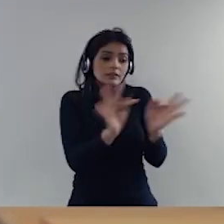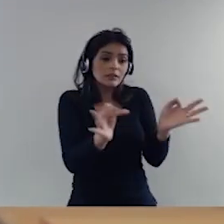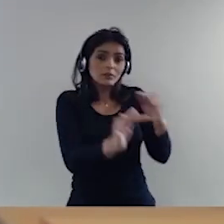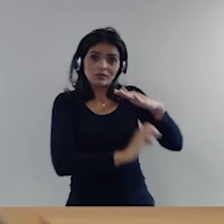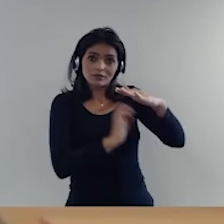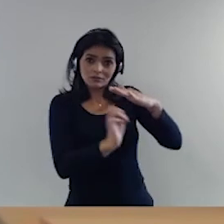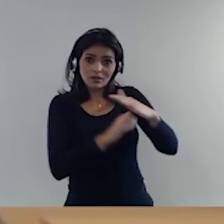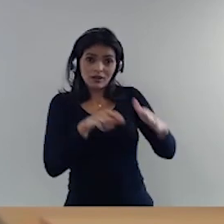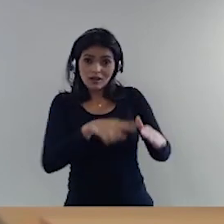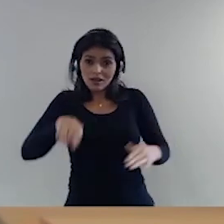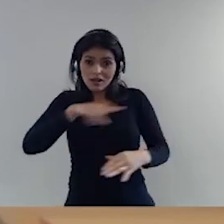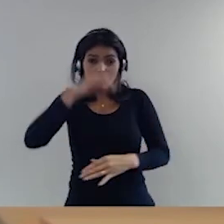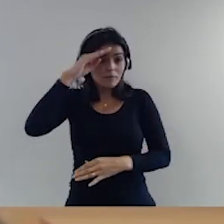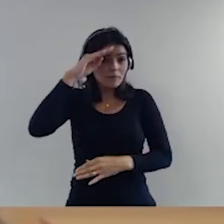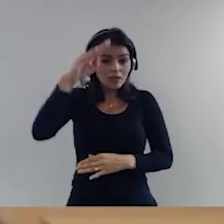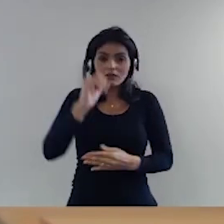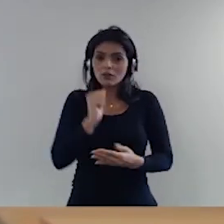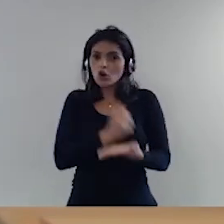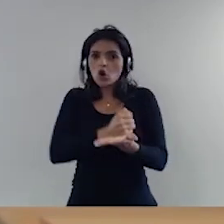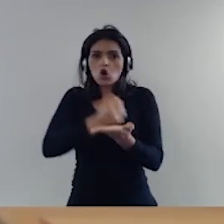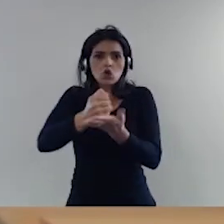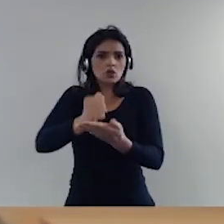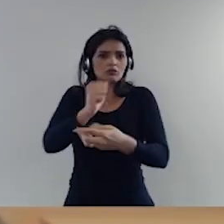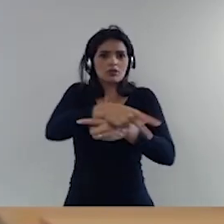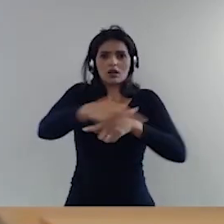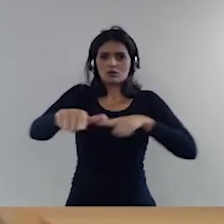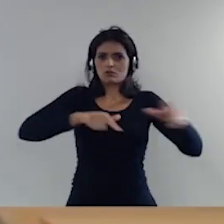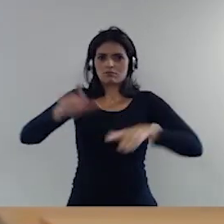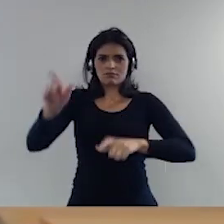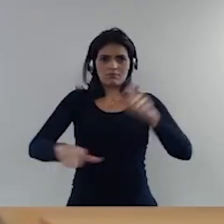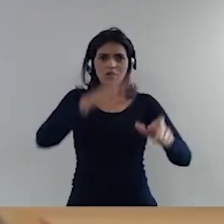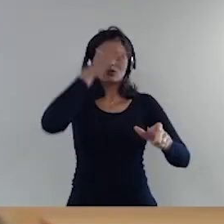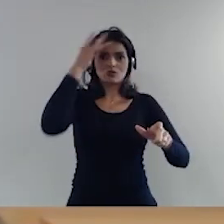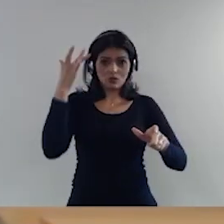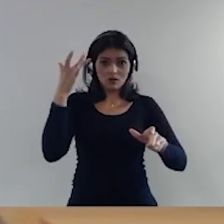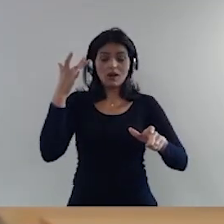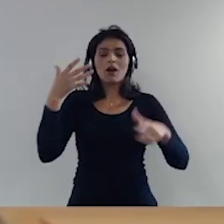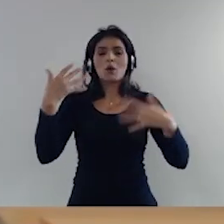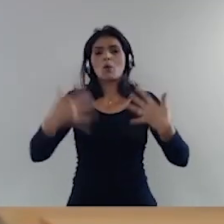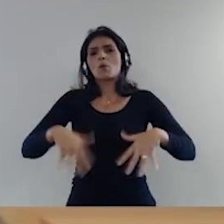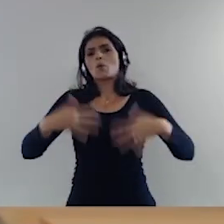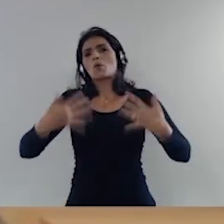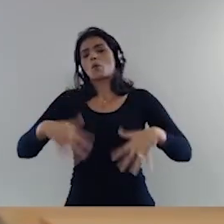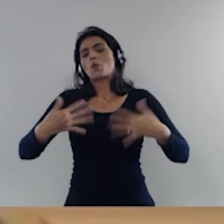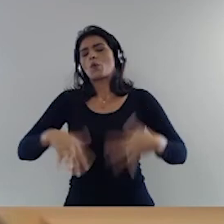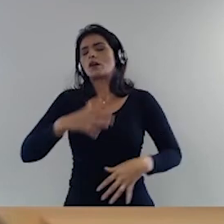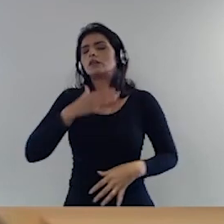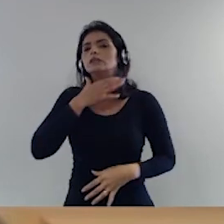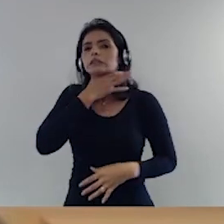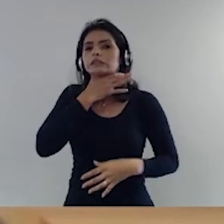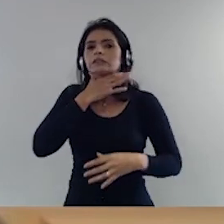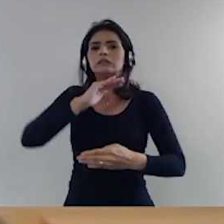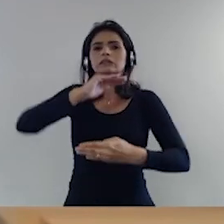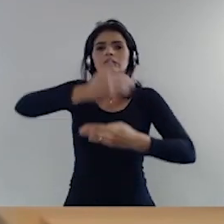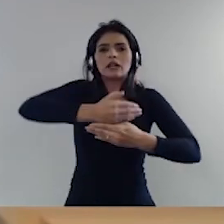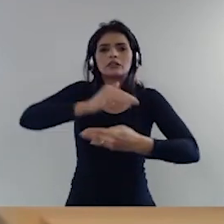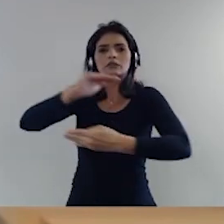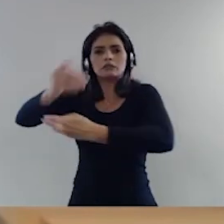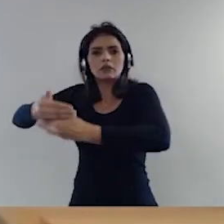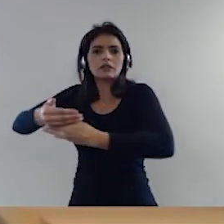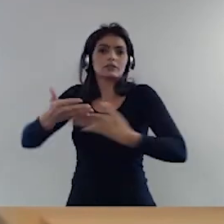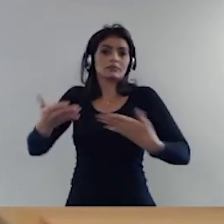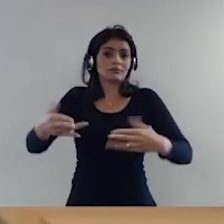são os principais empregadores do país, e aí se tem ainda no âmbito social